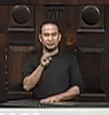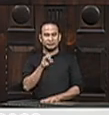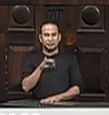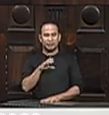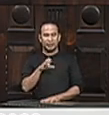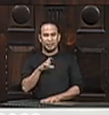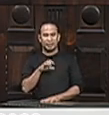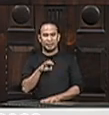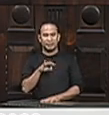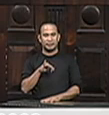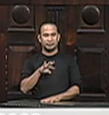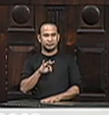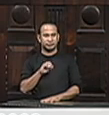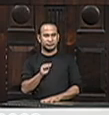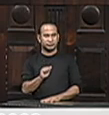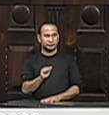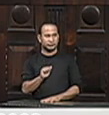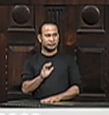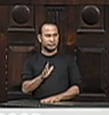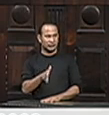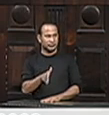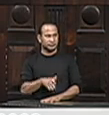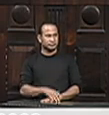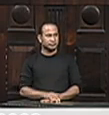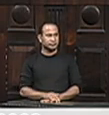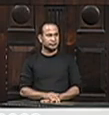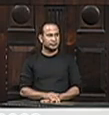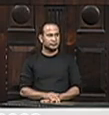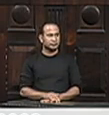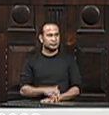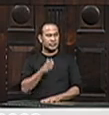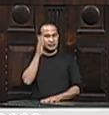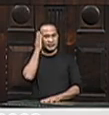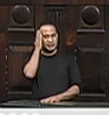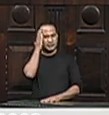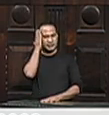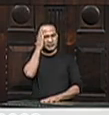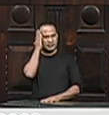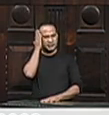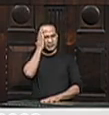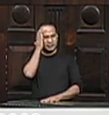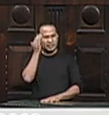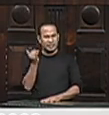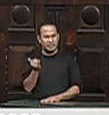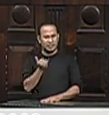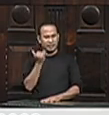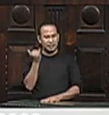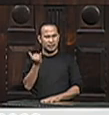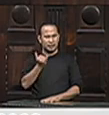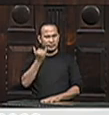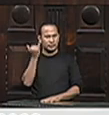que nos assistem pela TV Alerj e aqueles que nos acompanham pelas redes sociais. Eu